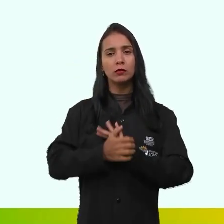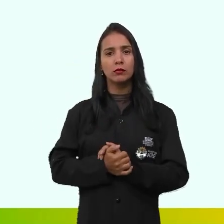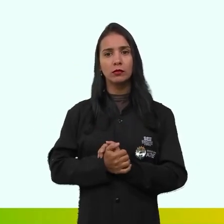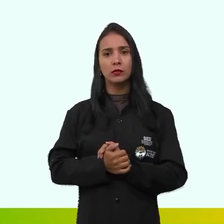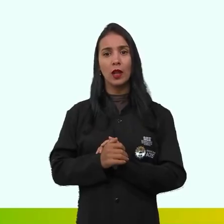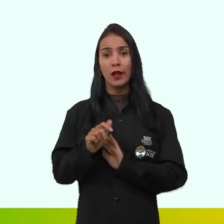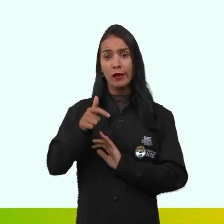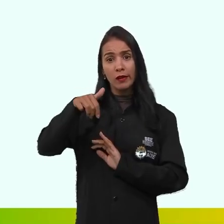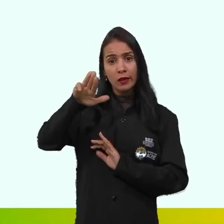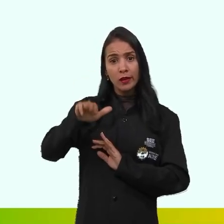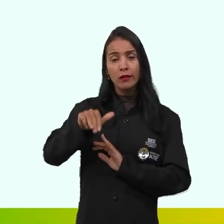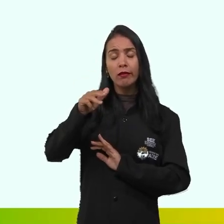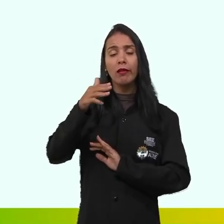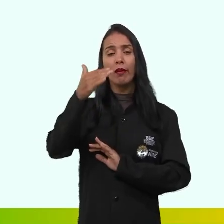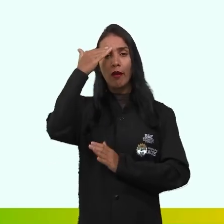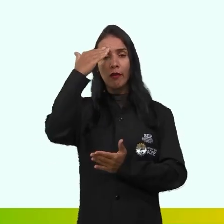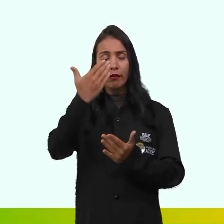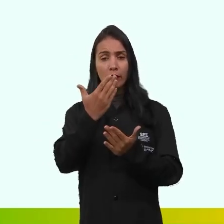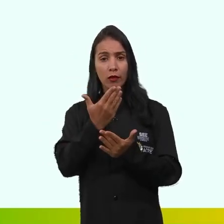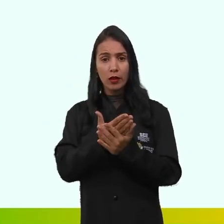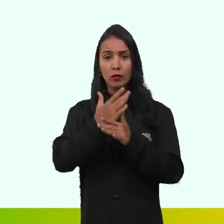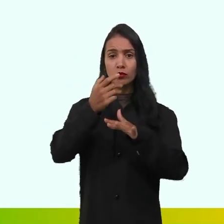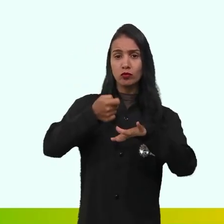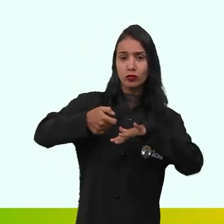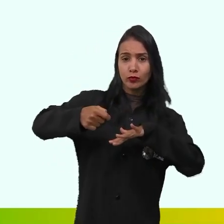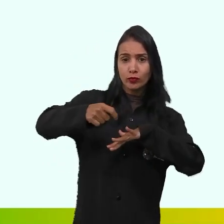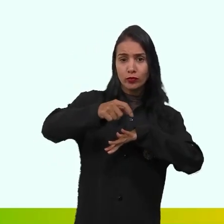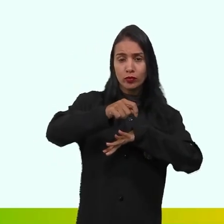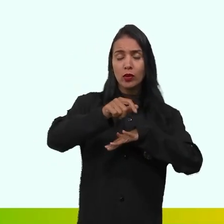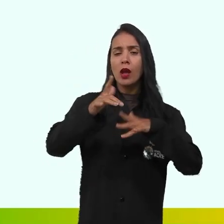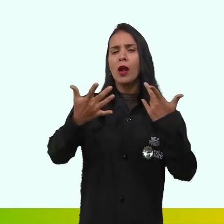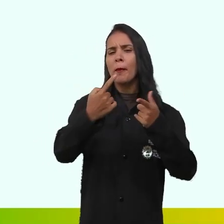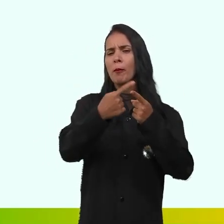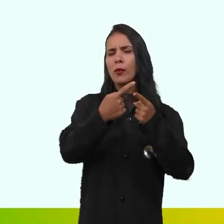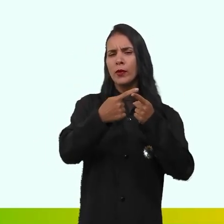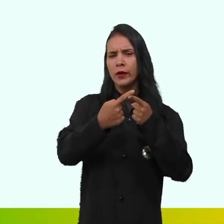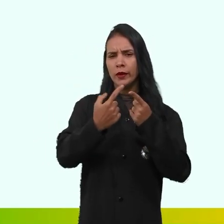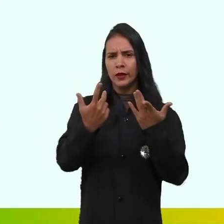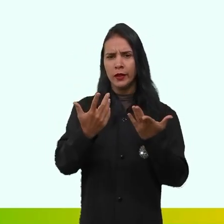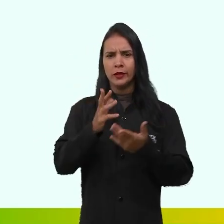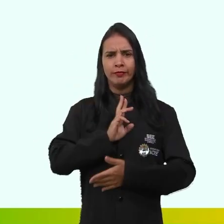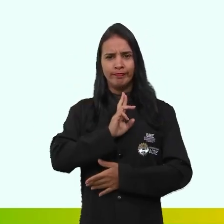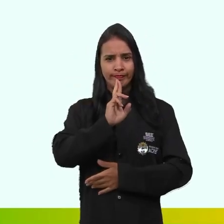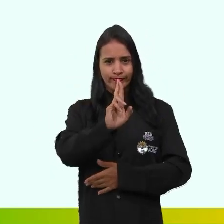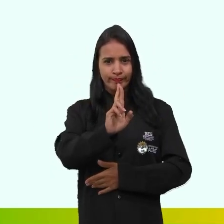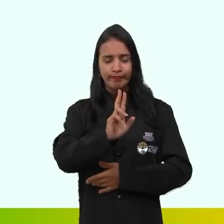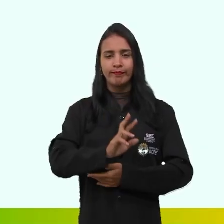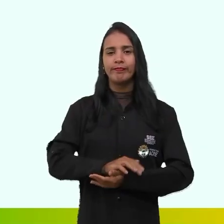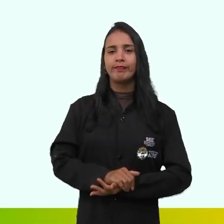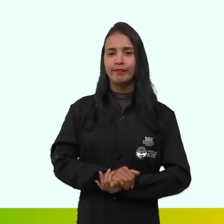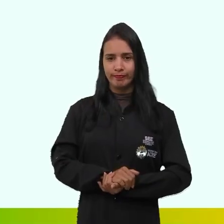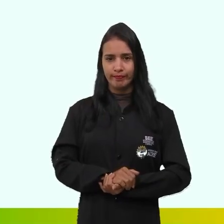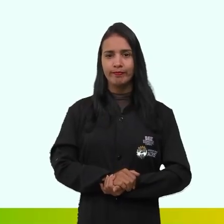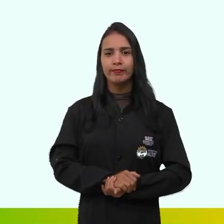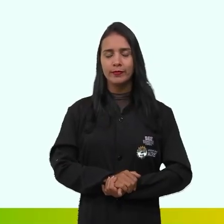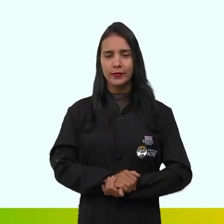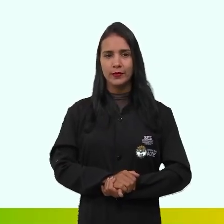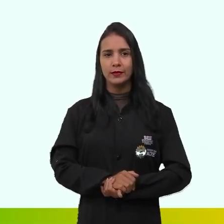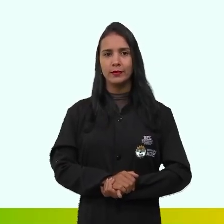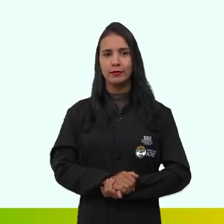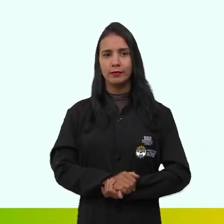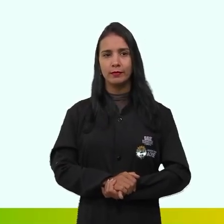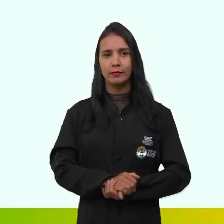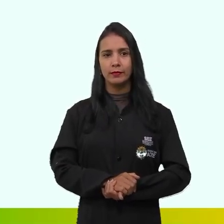e por quê. Já que eu trouxe um exemplo prático aí dessa questão, eu vou falar um pouquinho de quem acredita e por